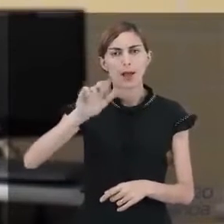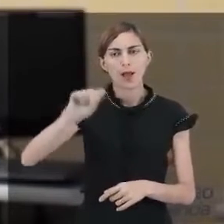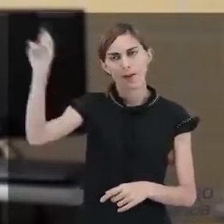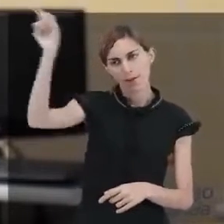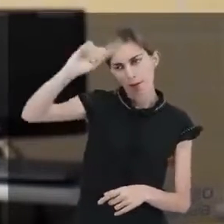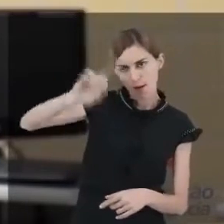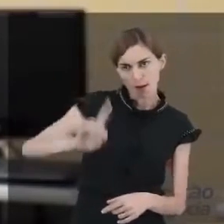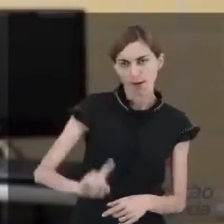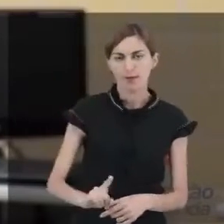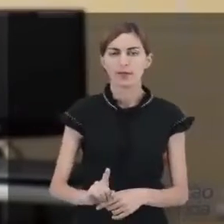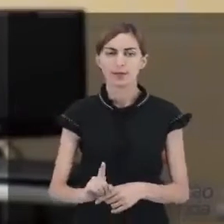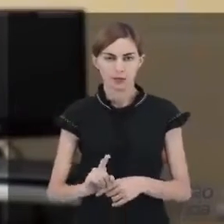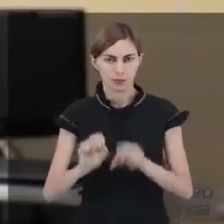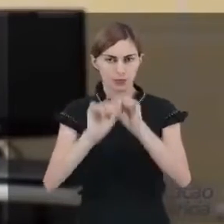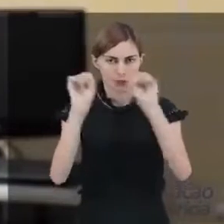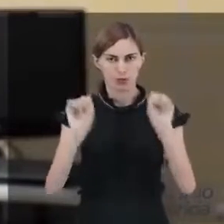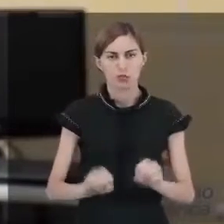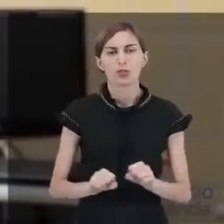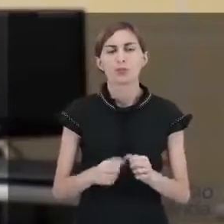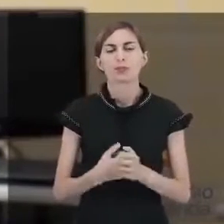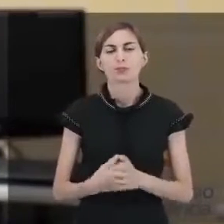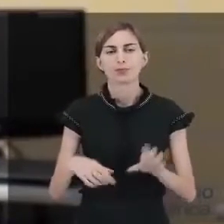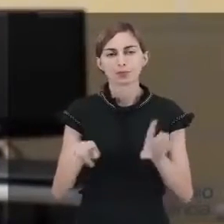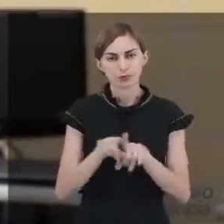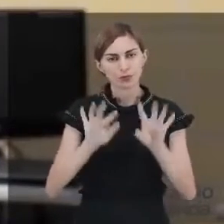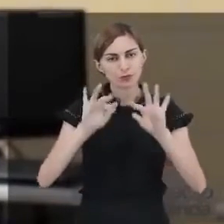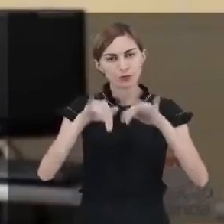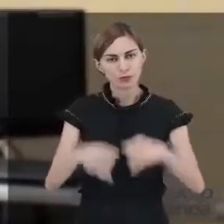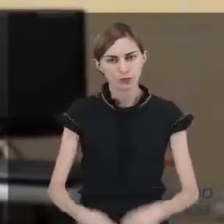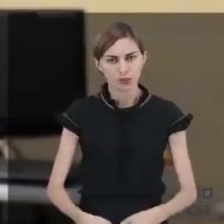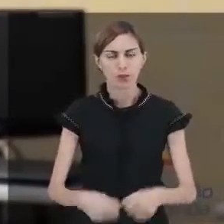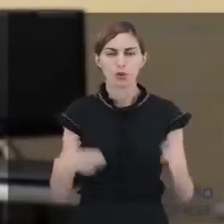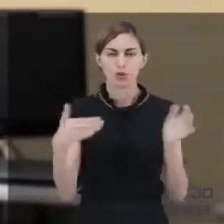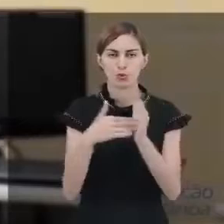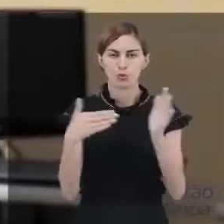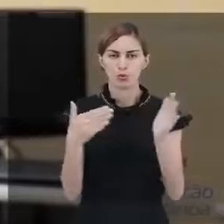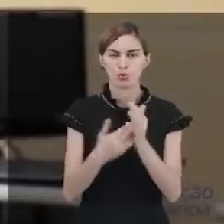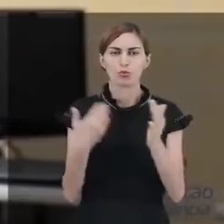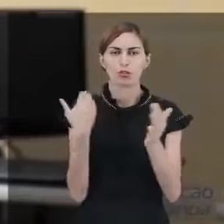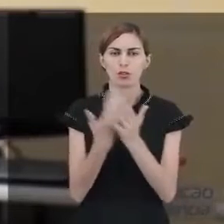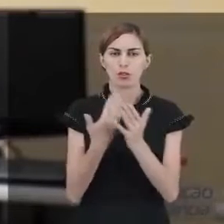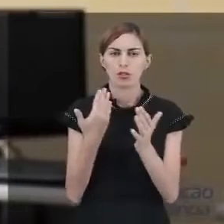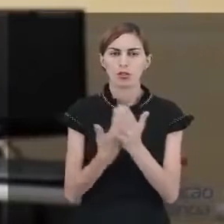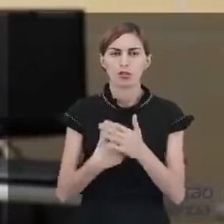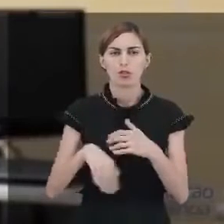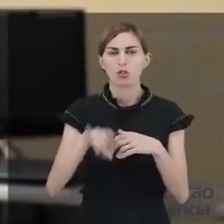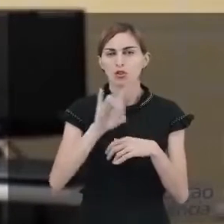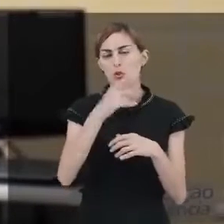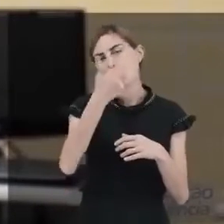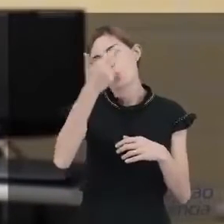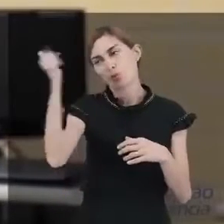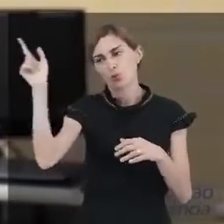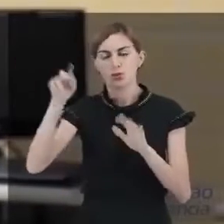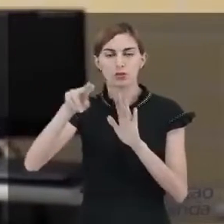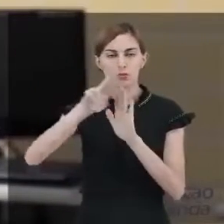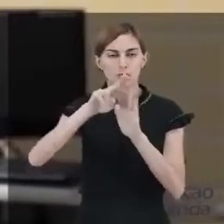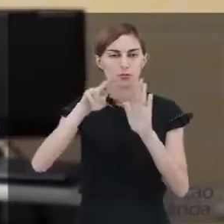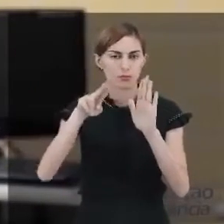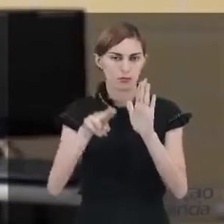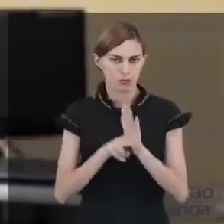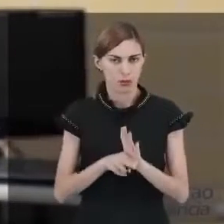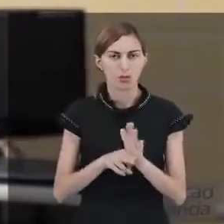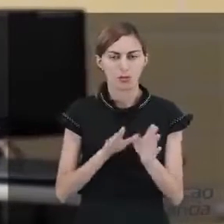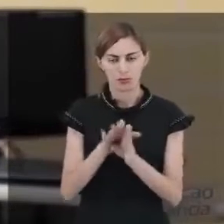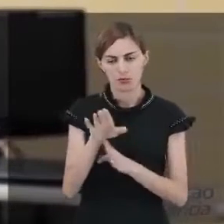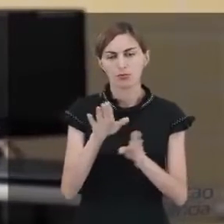para-raios. Tá? E finalmente entraremos na última parte da nossa aula de hoje, que é sobre outras normas que regulam